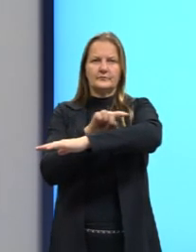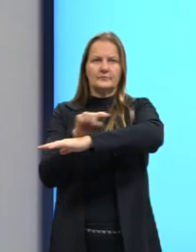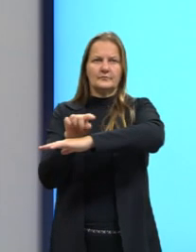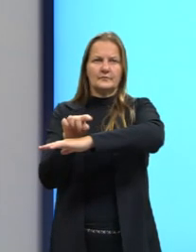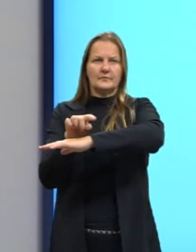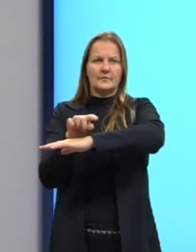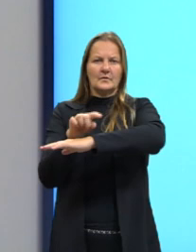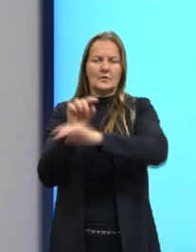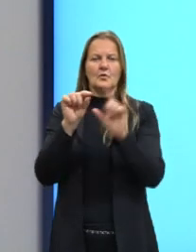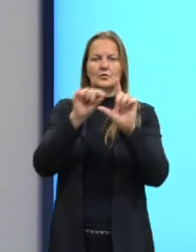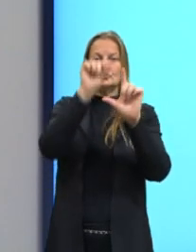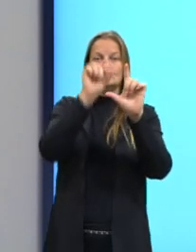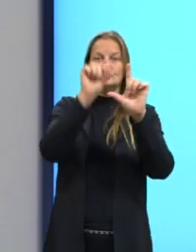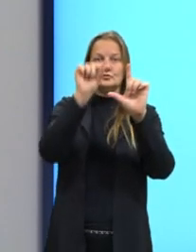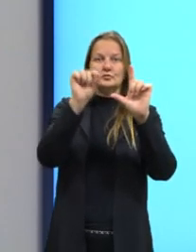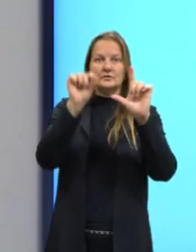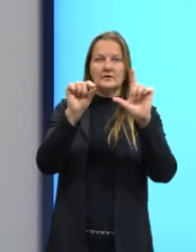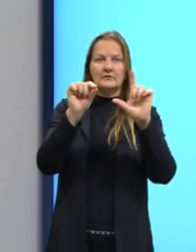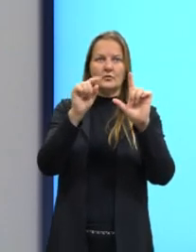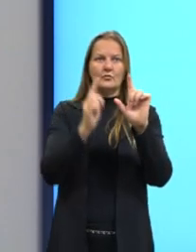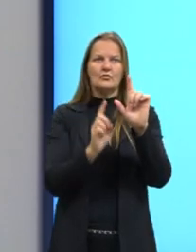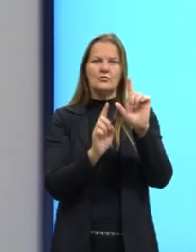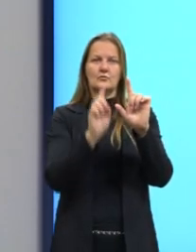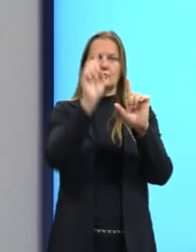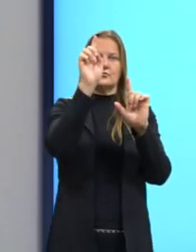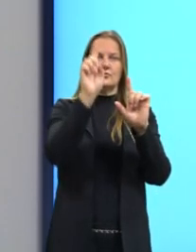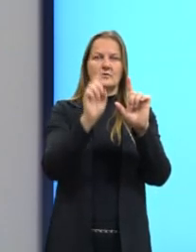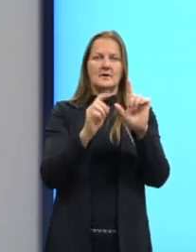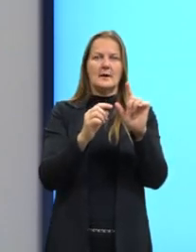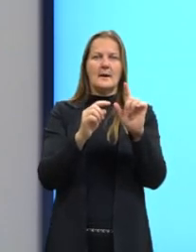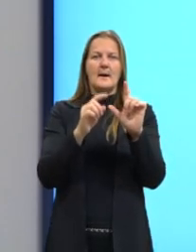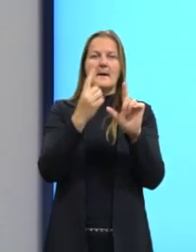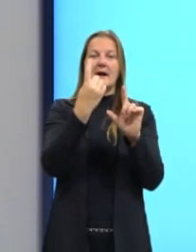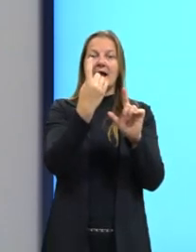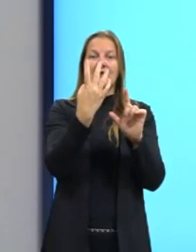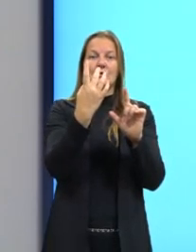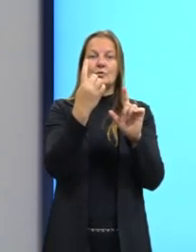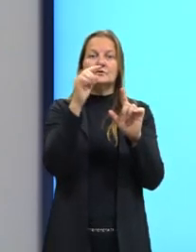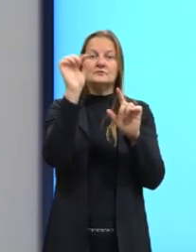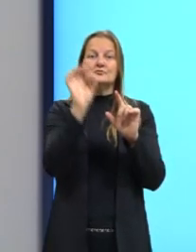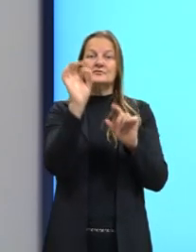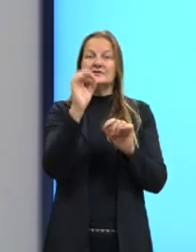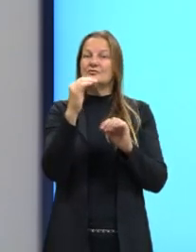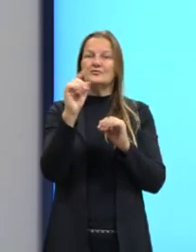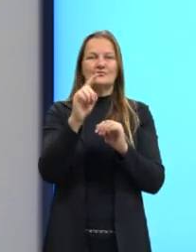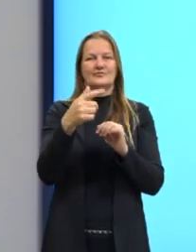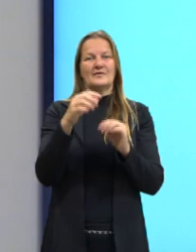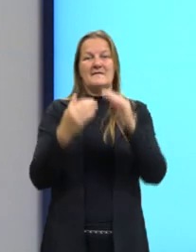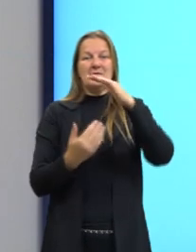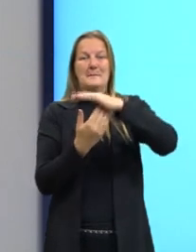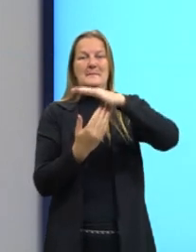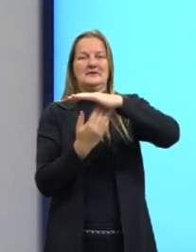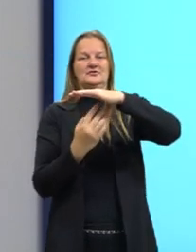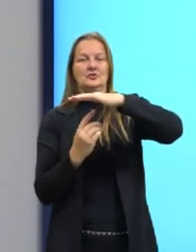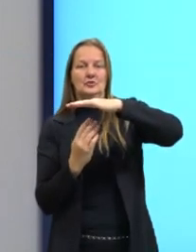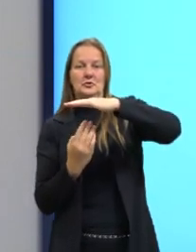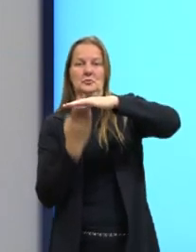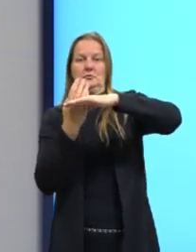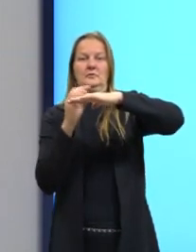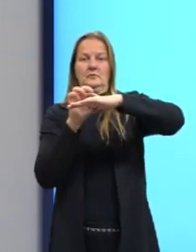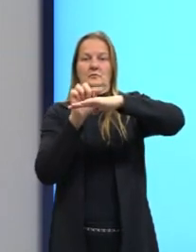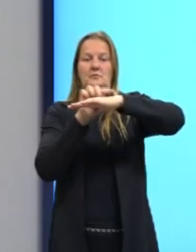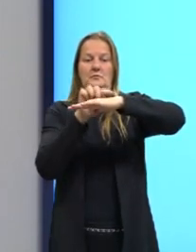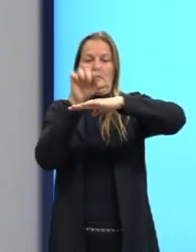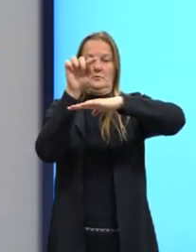o gráfico ele ultrapassa ou seja ele tem Picos maiores do que 14 por cento então a taxa